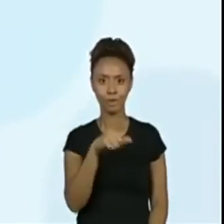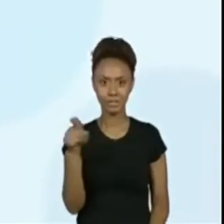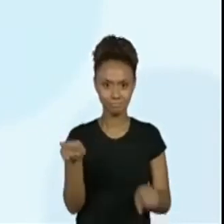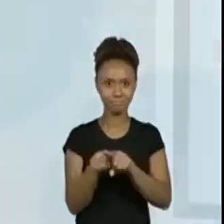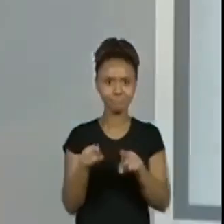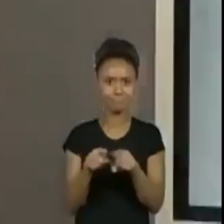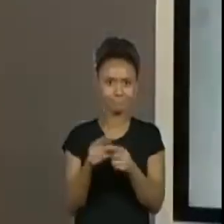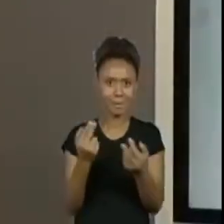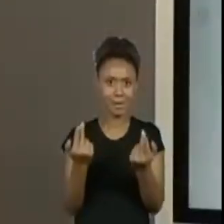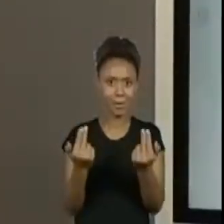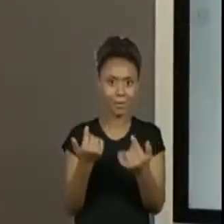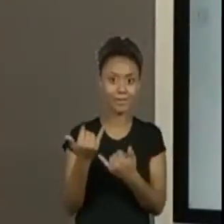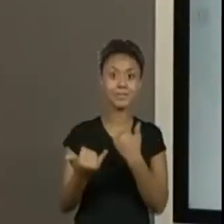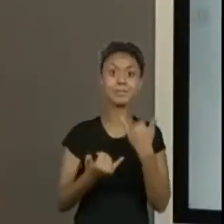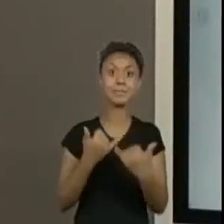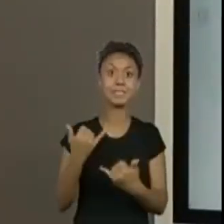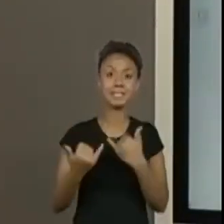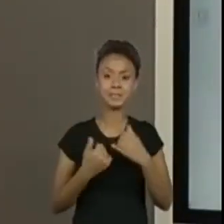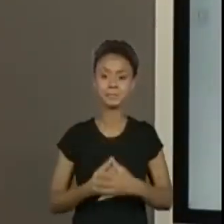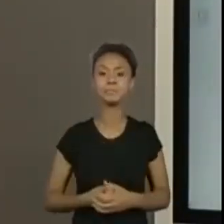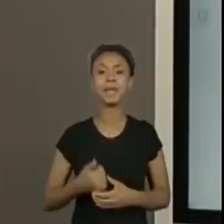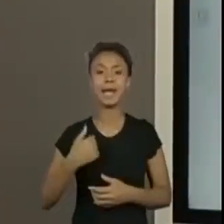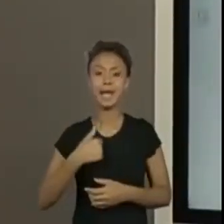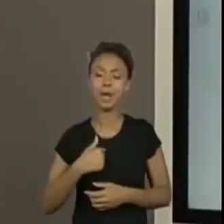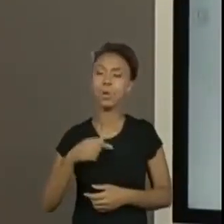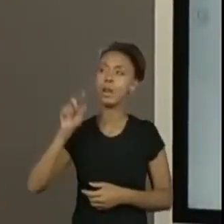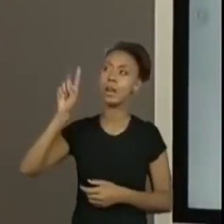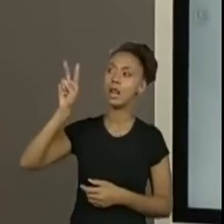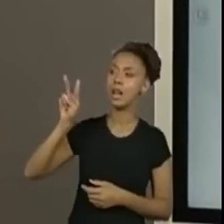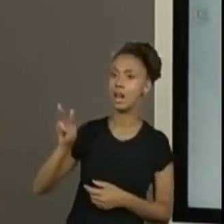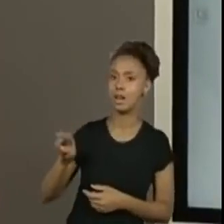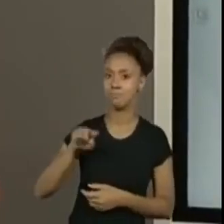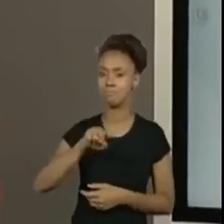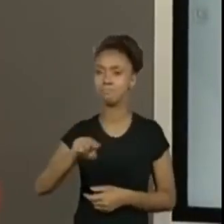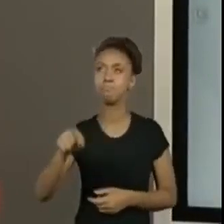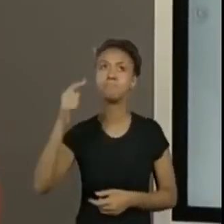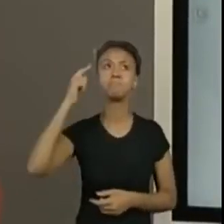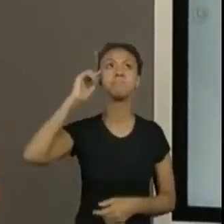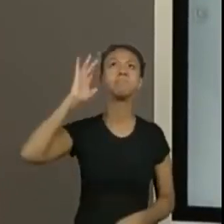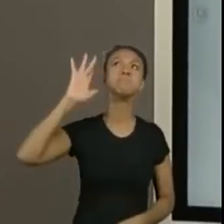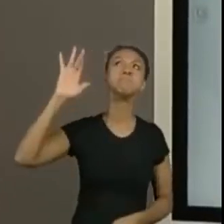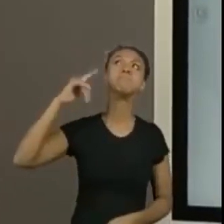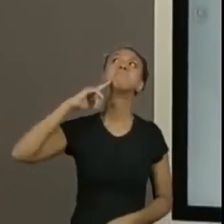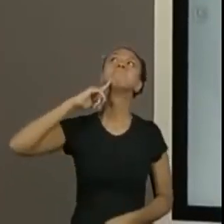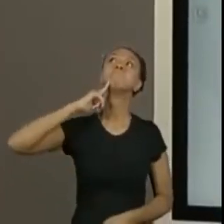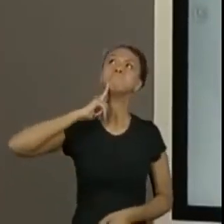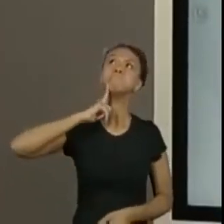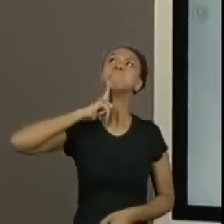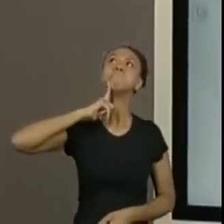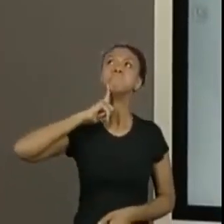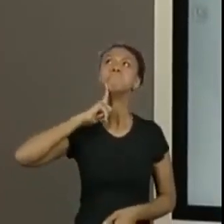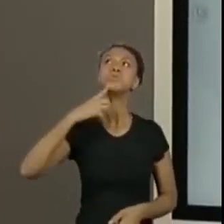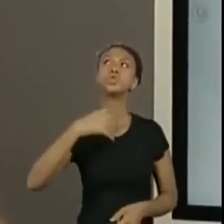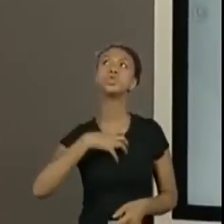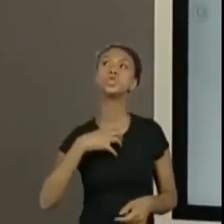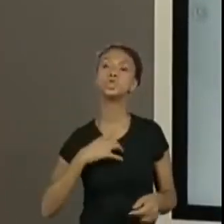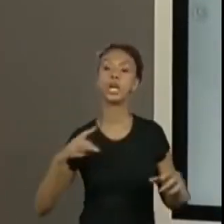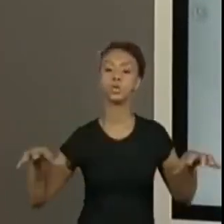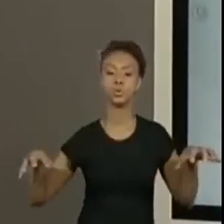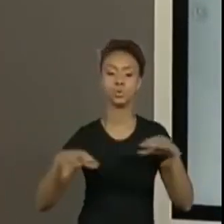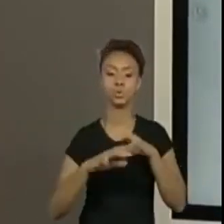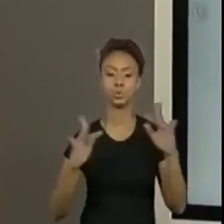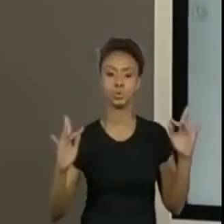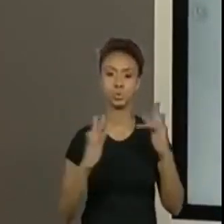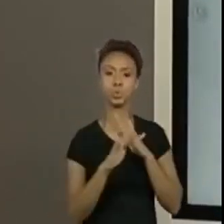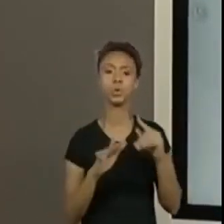de queimada? À medida que eu fui lendo, vocês conseguiram aí imaginar todos os movimentos da queimada? É assim que